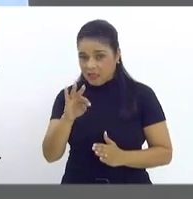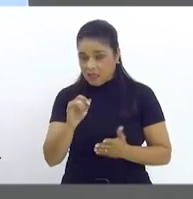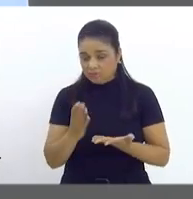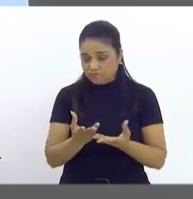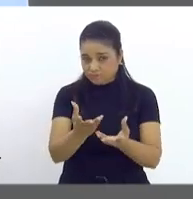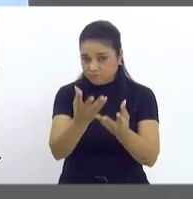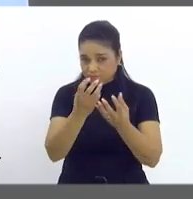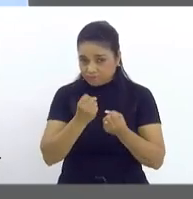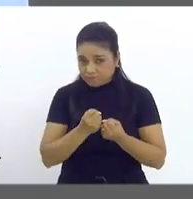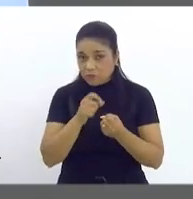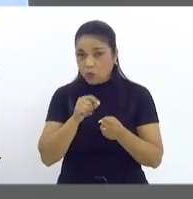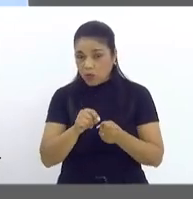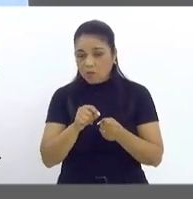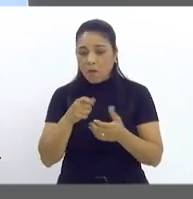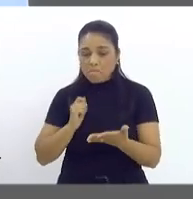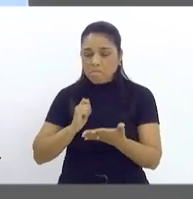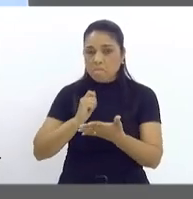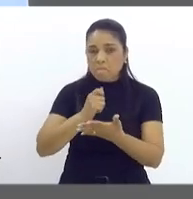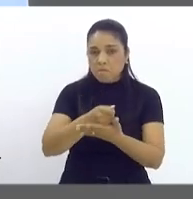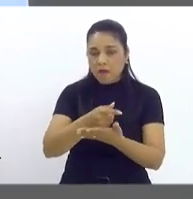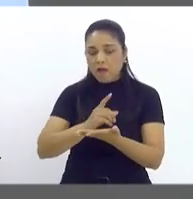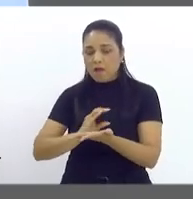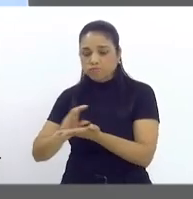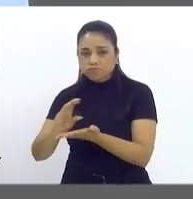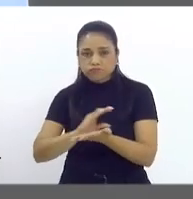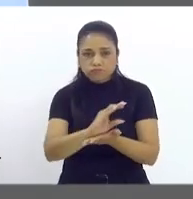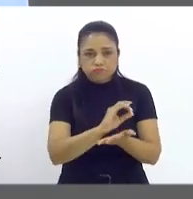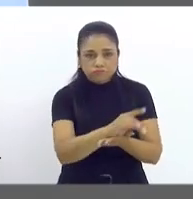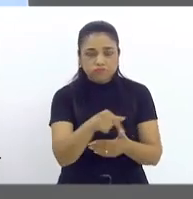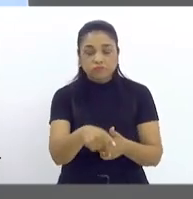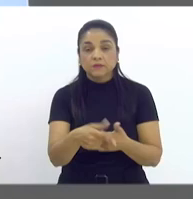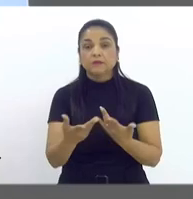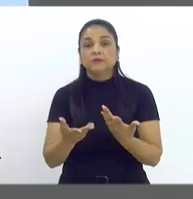para remunerar os seus investimentos fosse